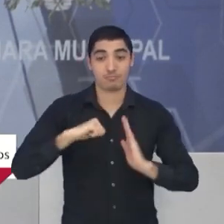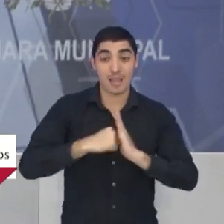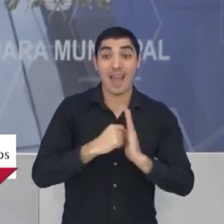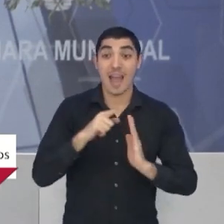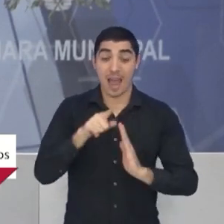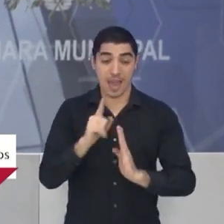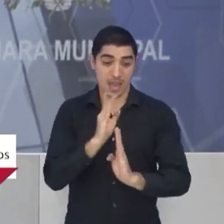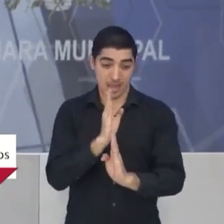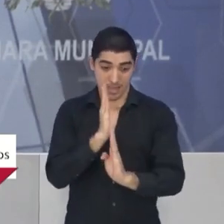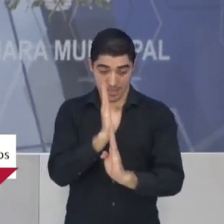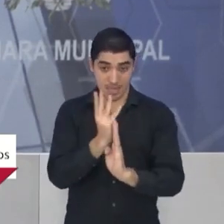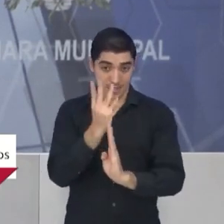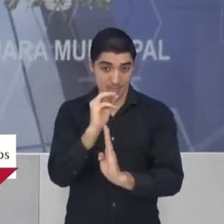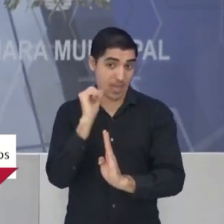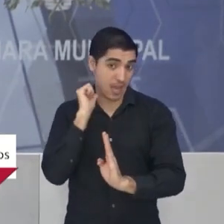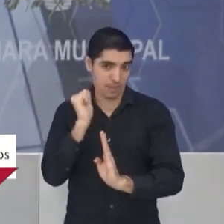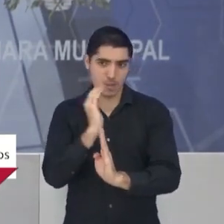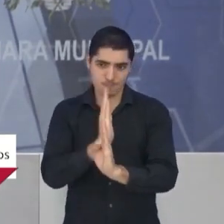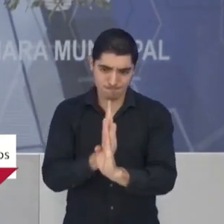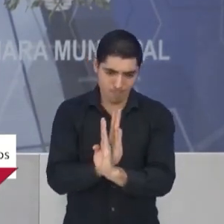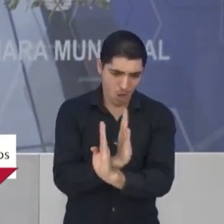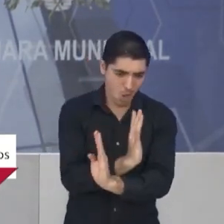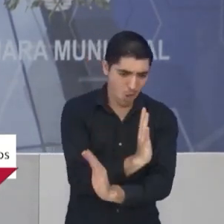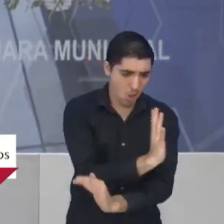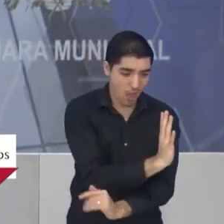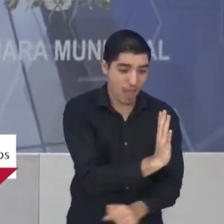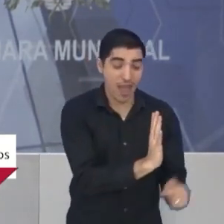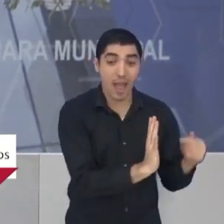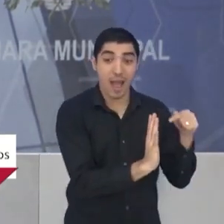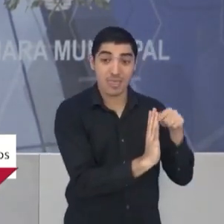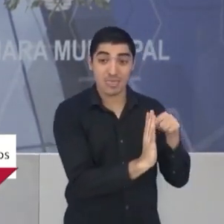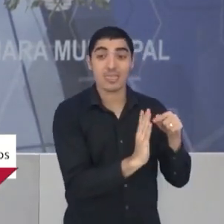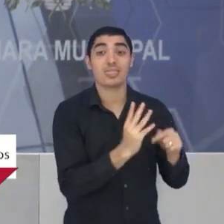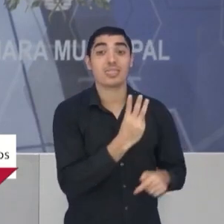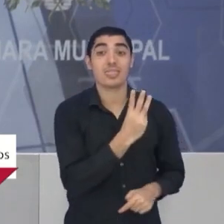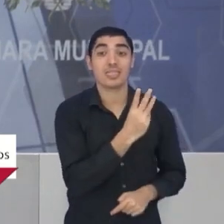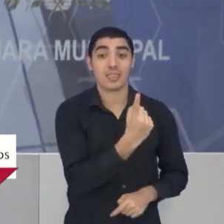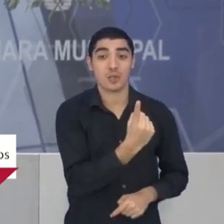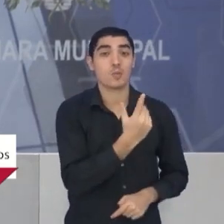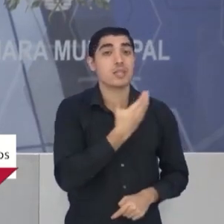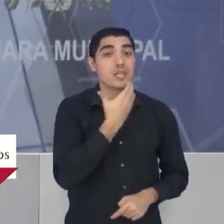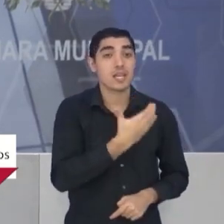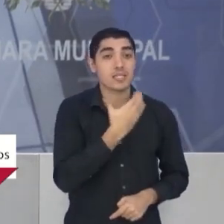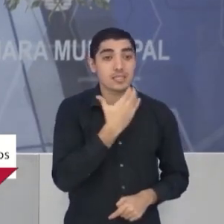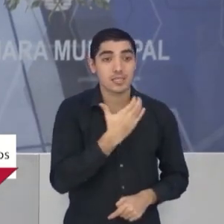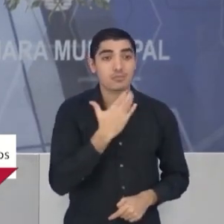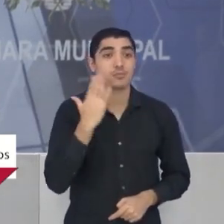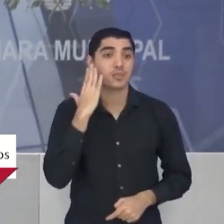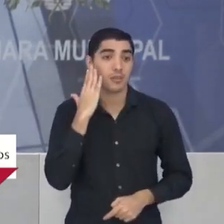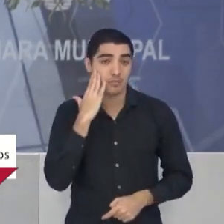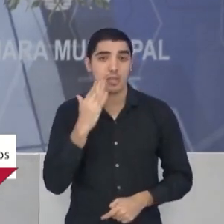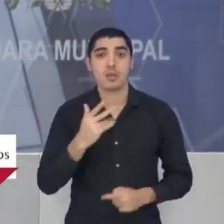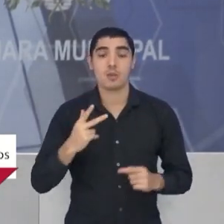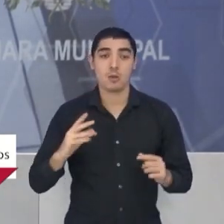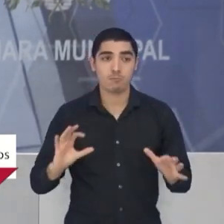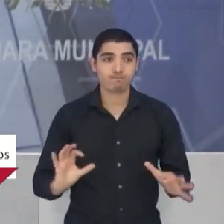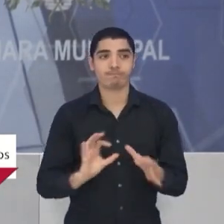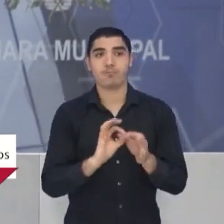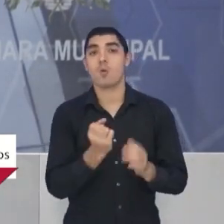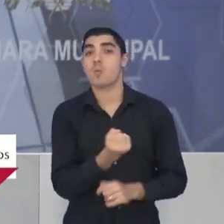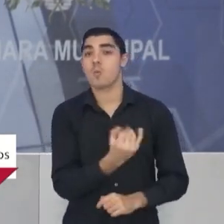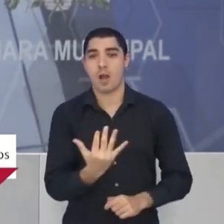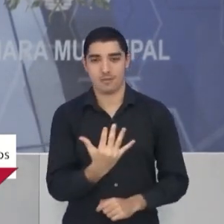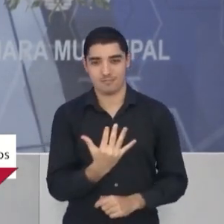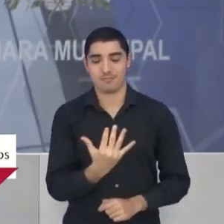dezembro que trabalhar dentro dessa disponibilidade ponto é só isso eu não